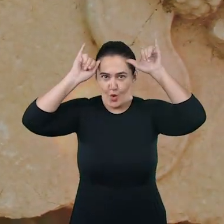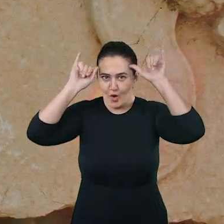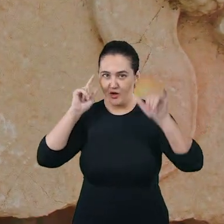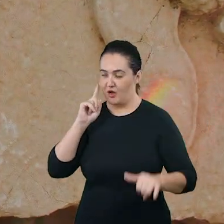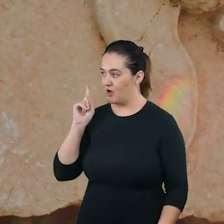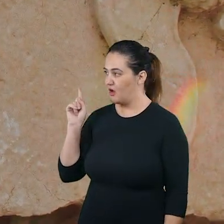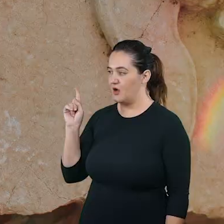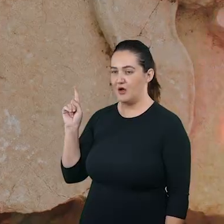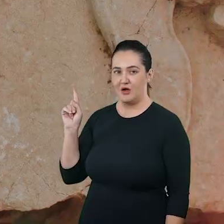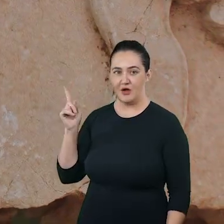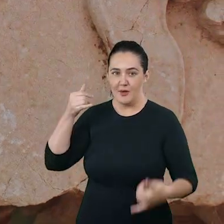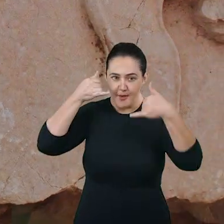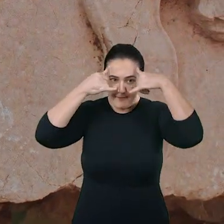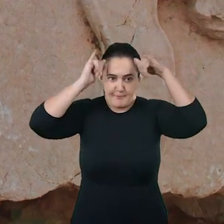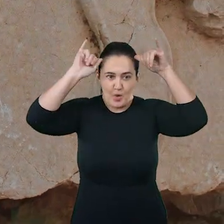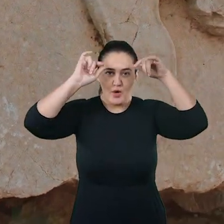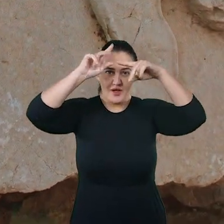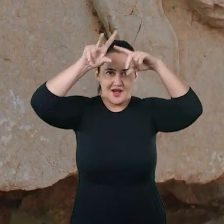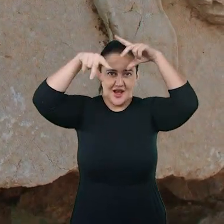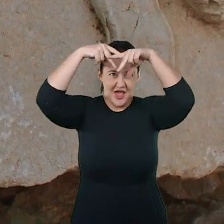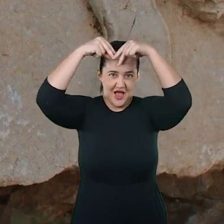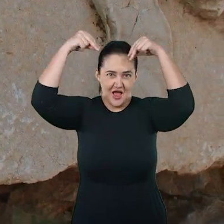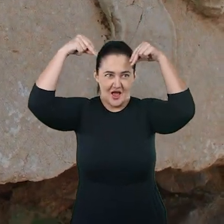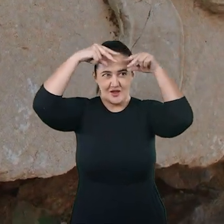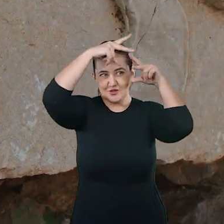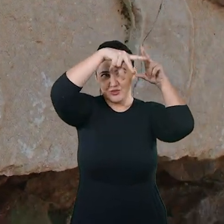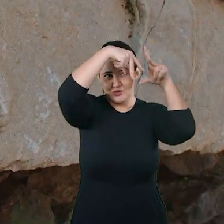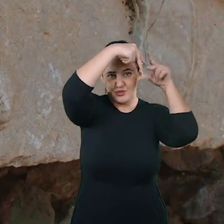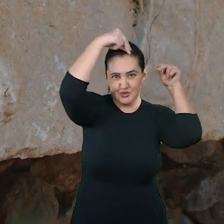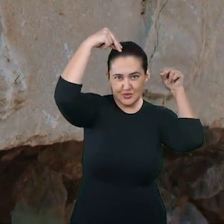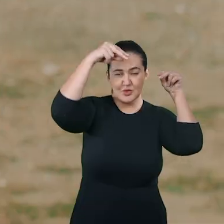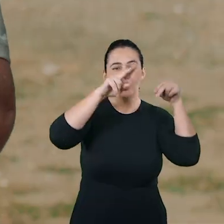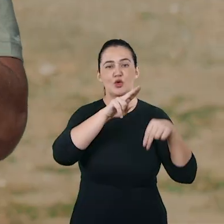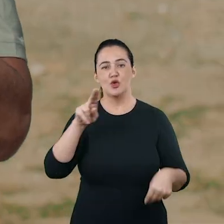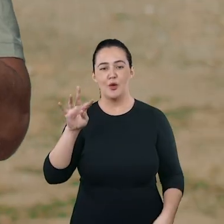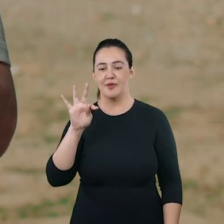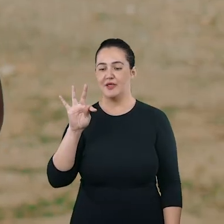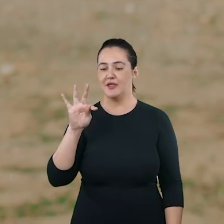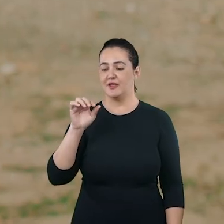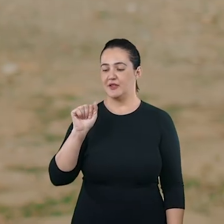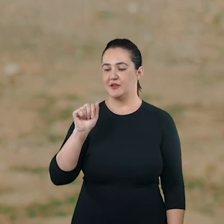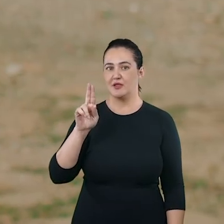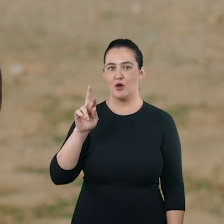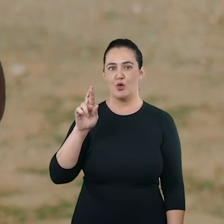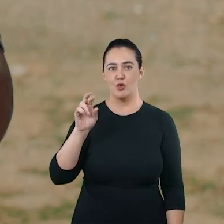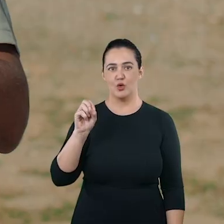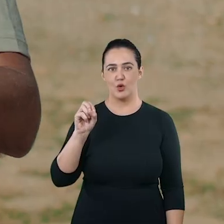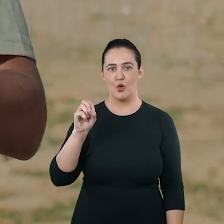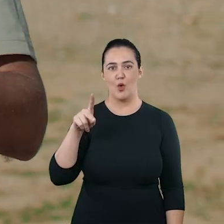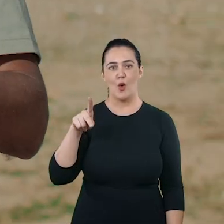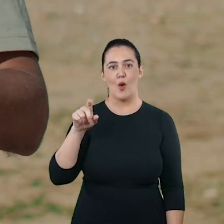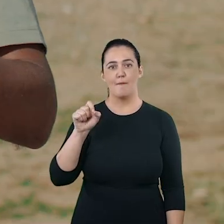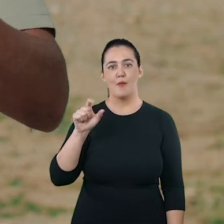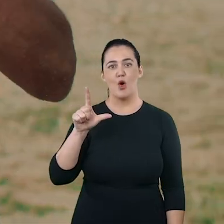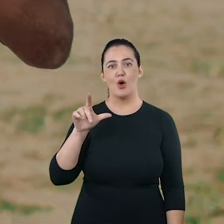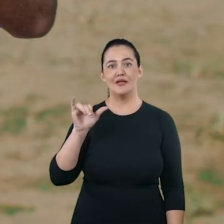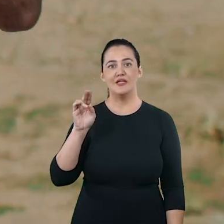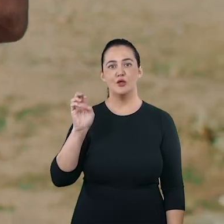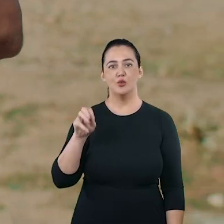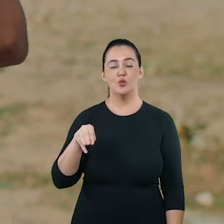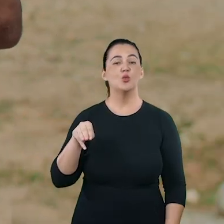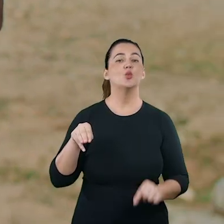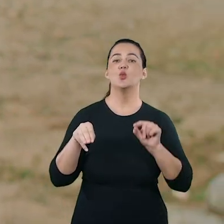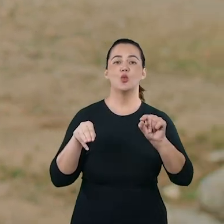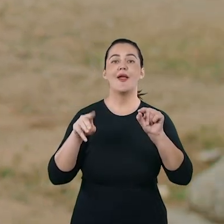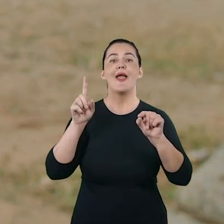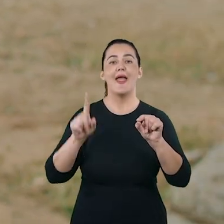boi enfeitado com alguns laços aqui? Esse é o Taurobolium. Taurobolium era uma prática romana